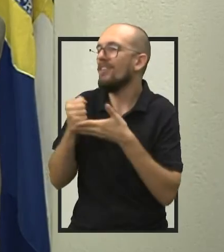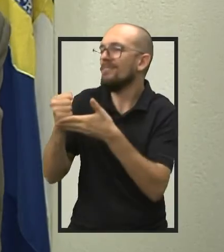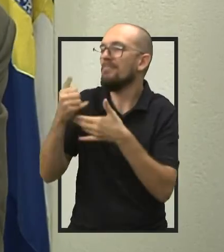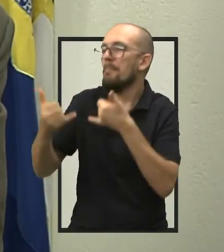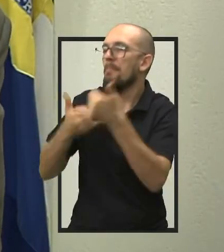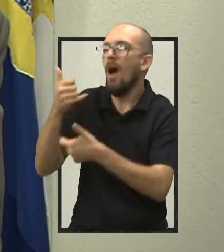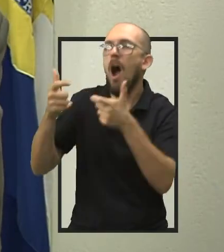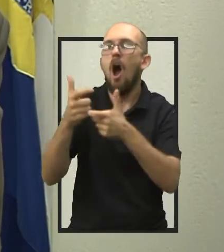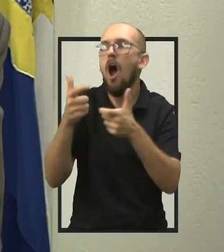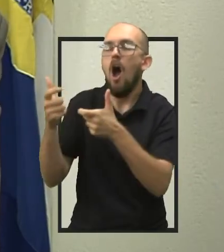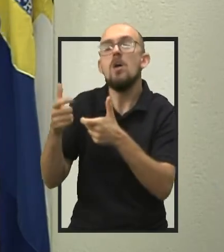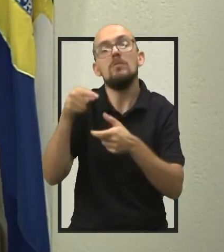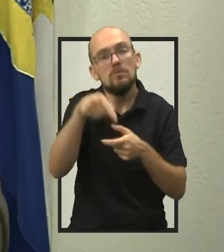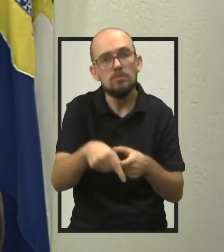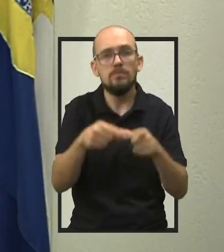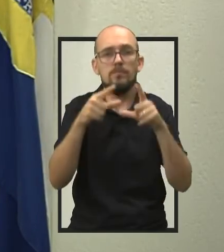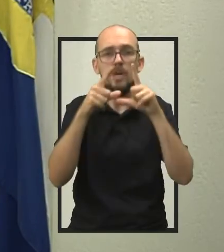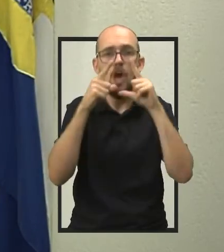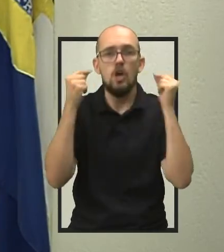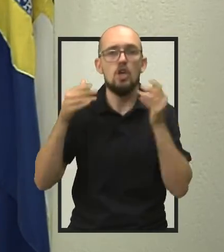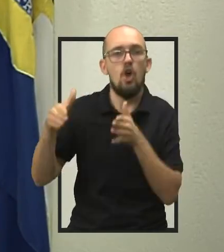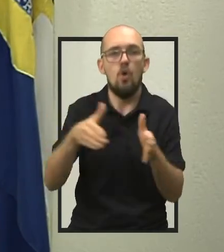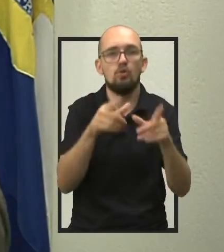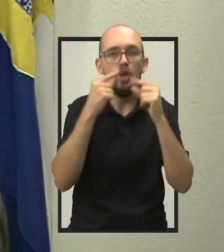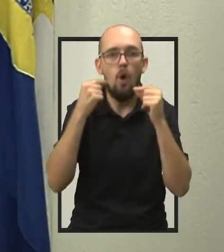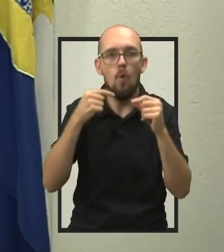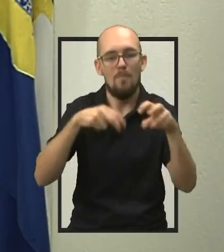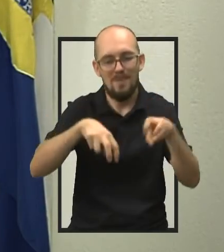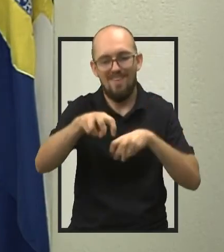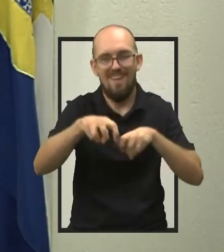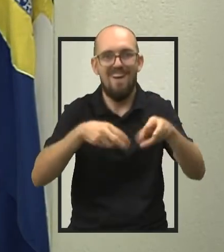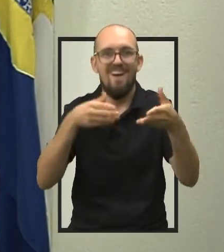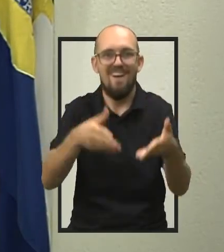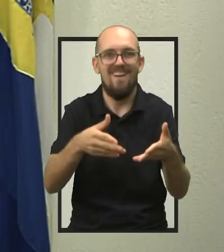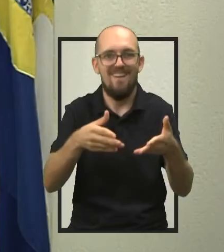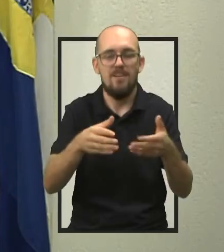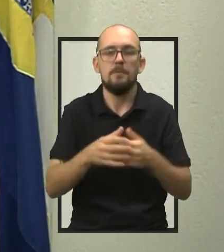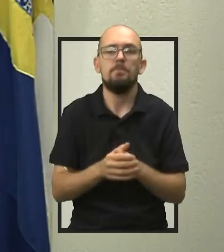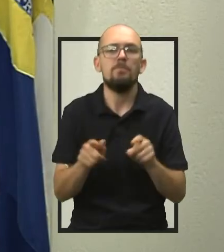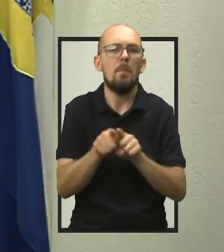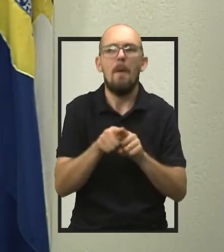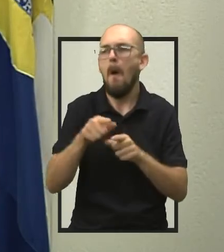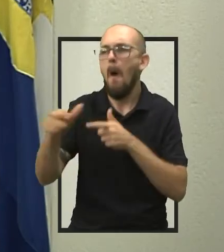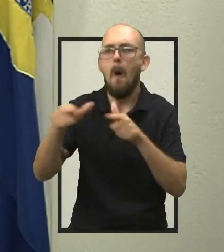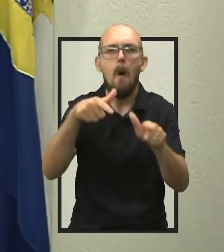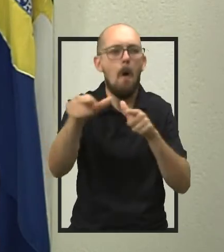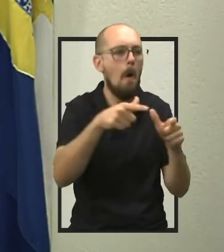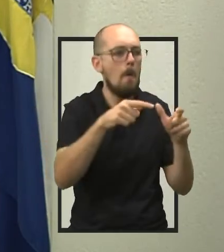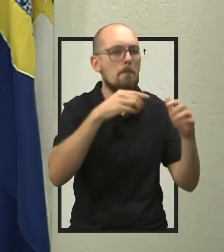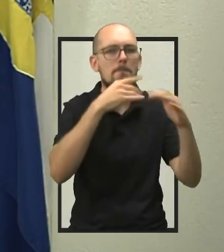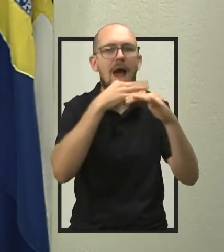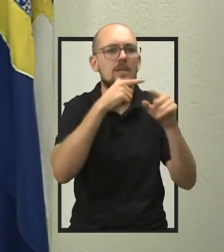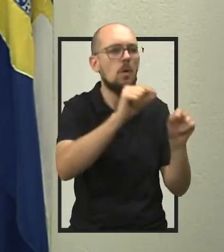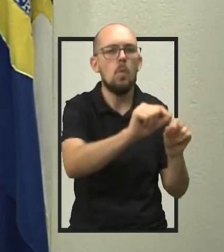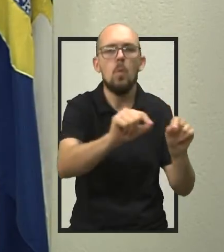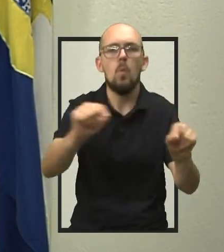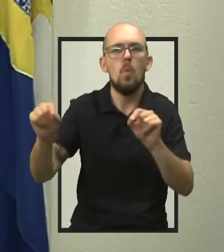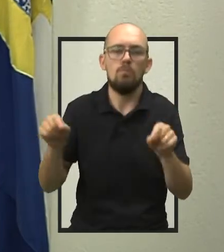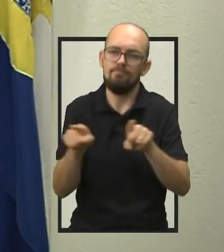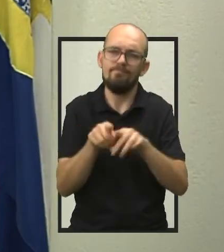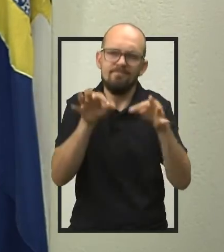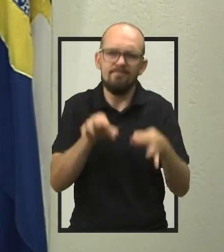do Rio Jaú e brincar num brinquedo apropriado para eles. E as outras praças que têm parques infantil, com certeza vai